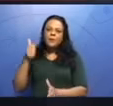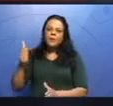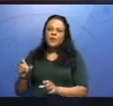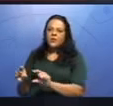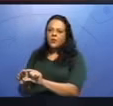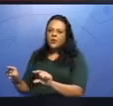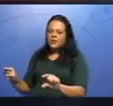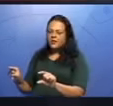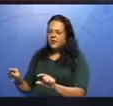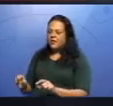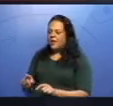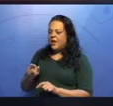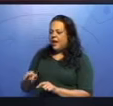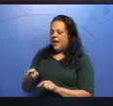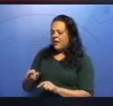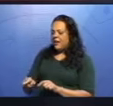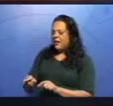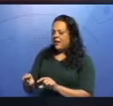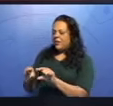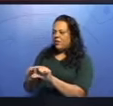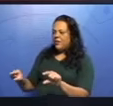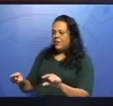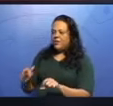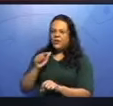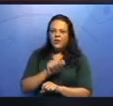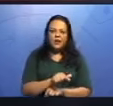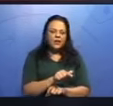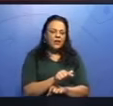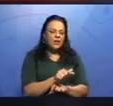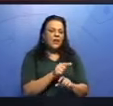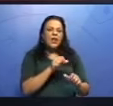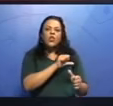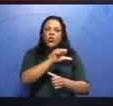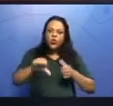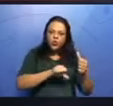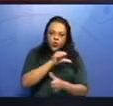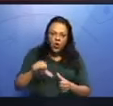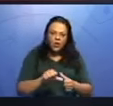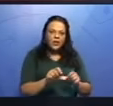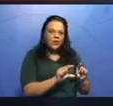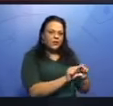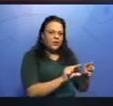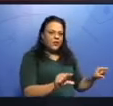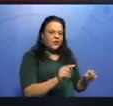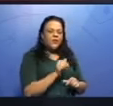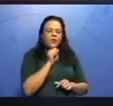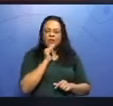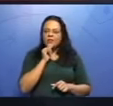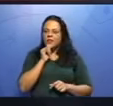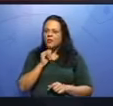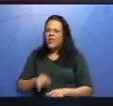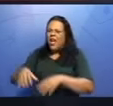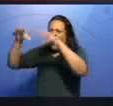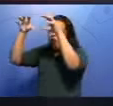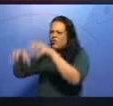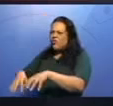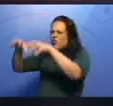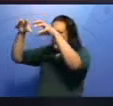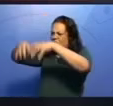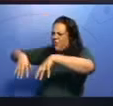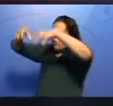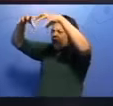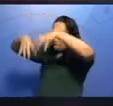dito algo que é contrariado na segunda oração. Por exemplo, a chuva foi violenta. O que que eu penso quando eu